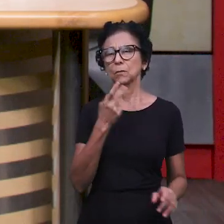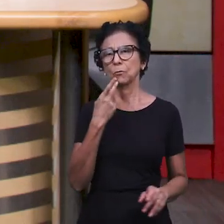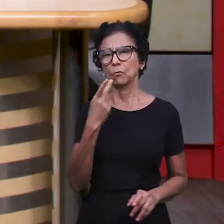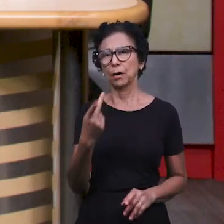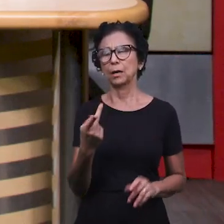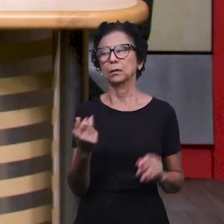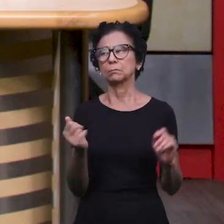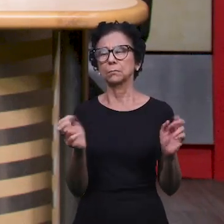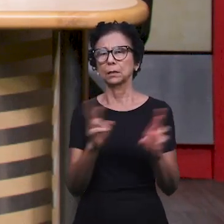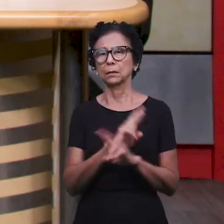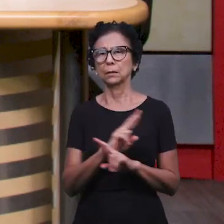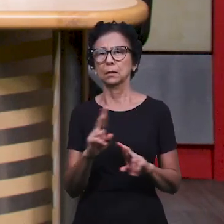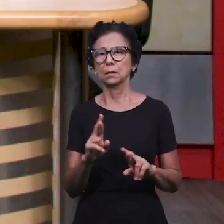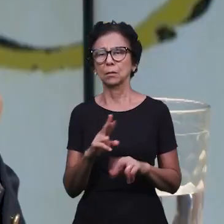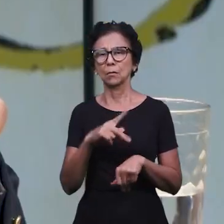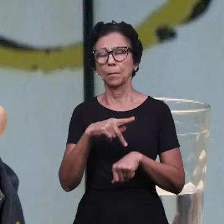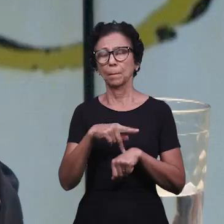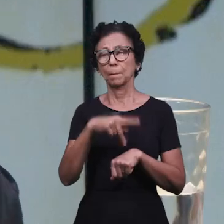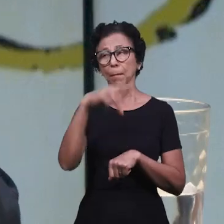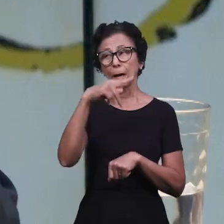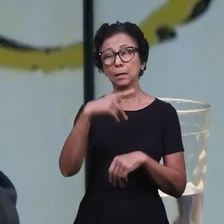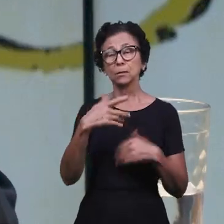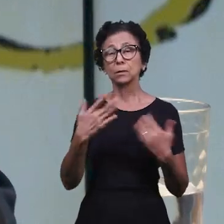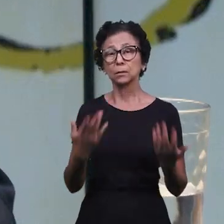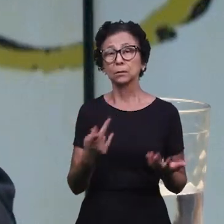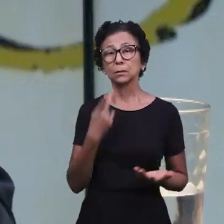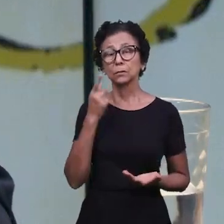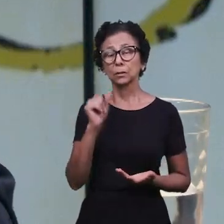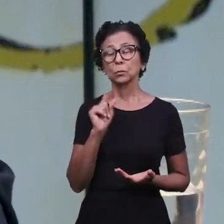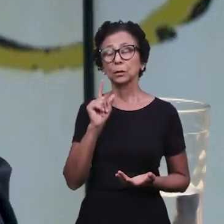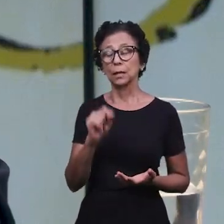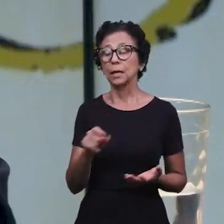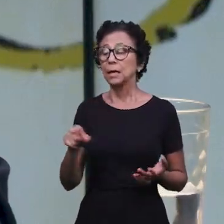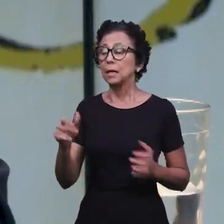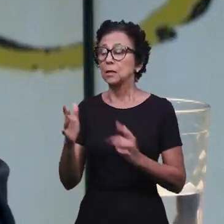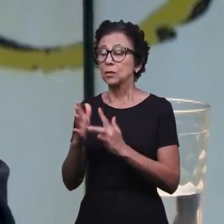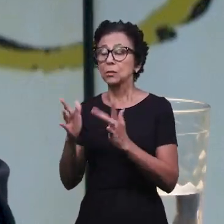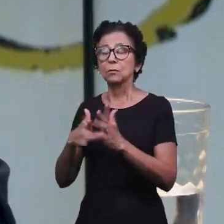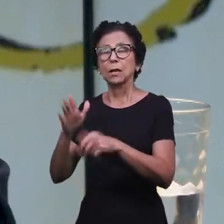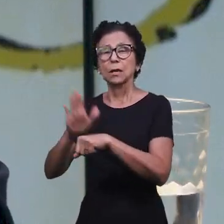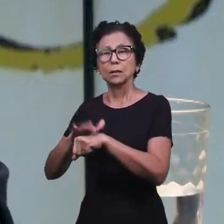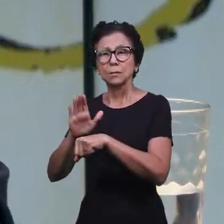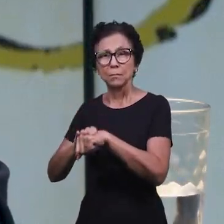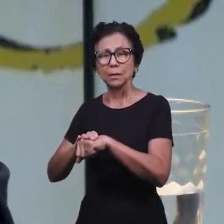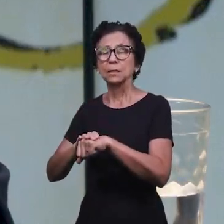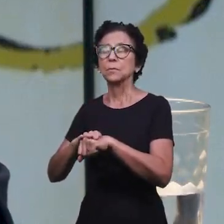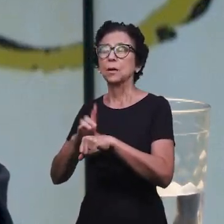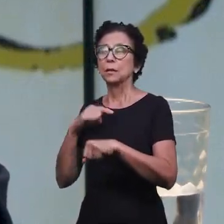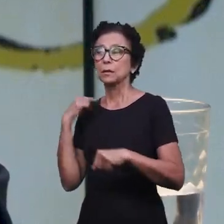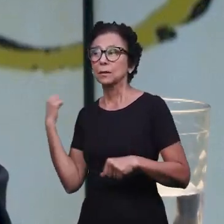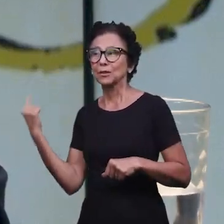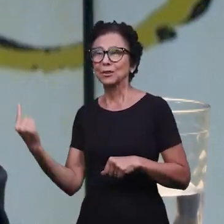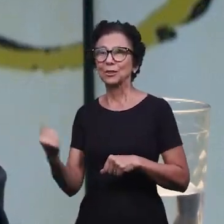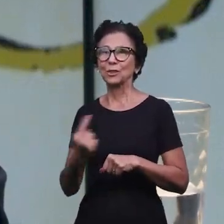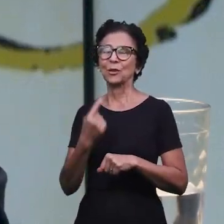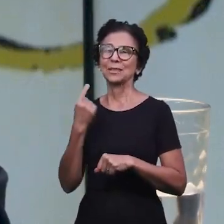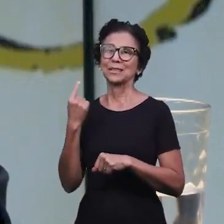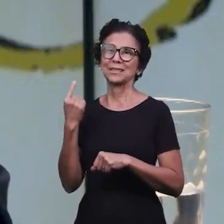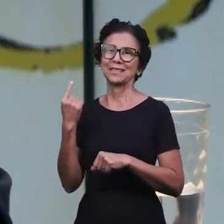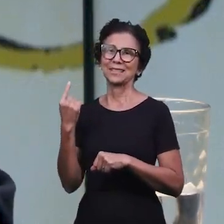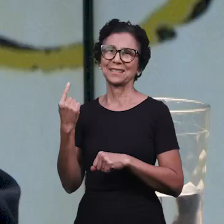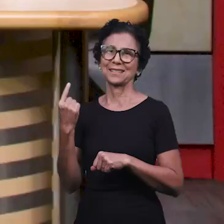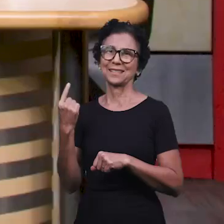Sim. Então, ou seja, Jesus é exatamente a nossa esperança, né? Isso. É a nossa Páscoa, a nossa passagem.